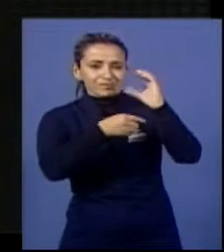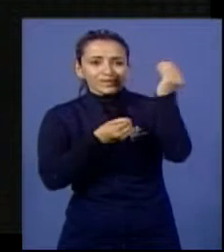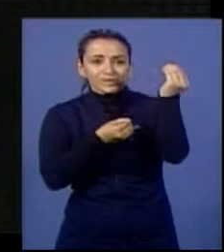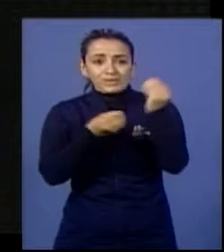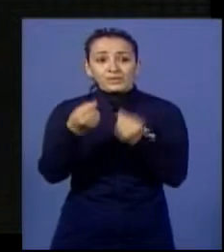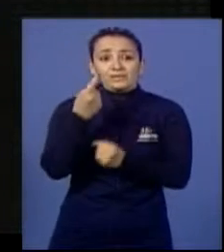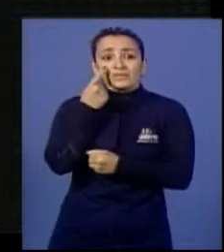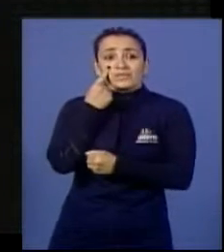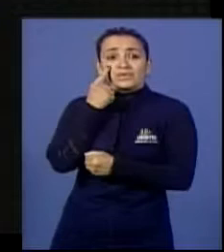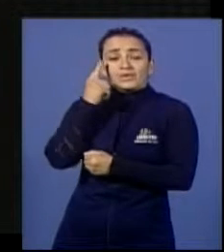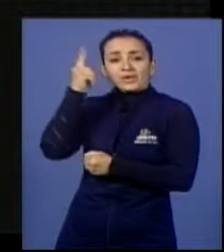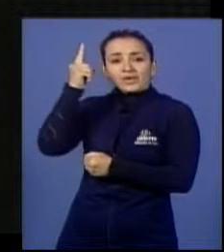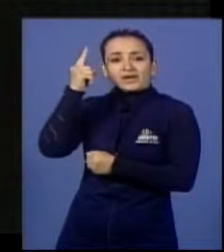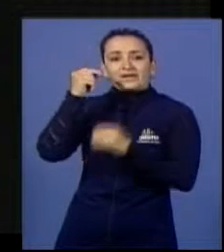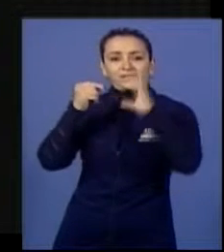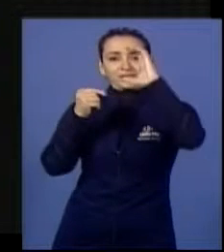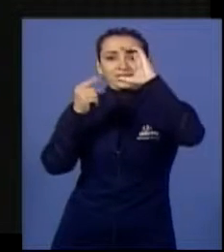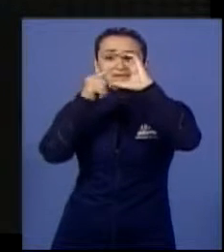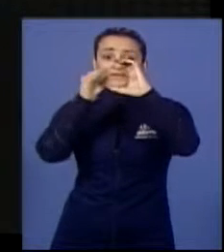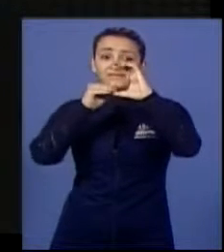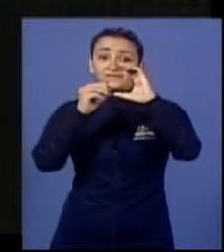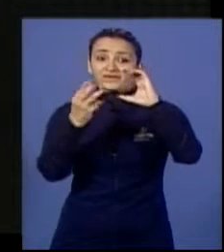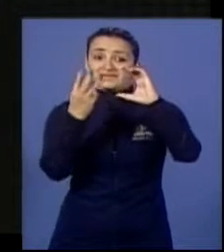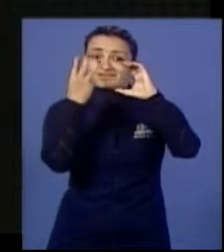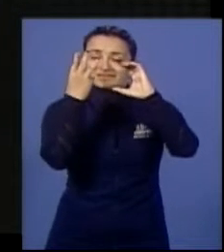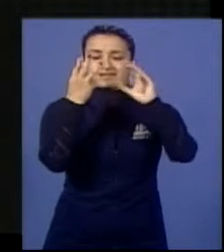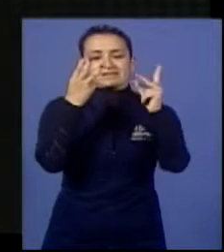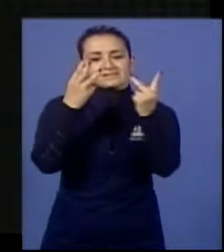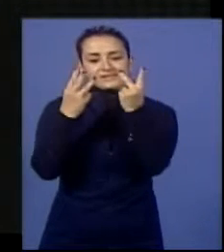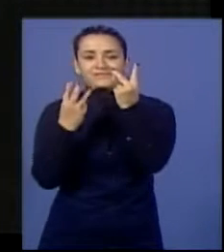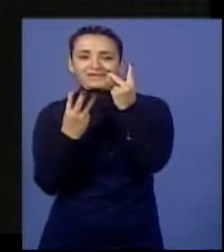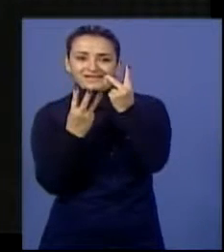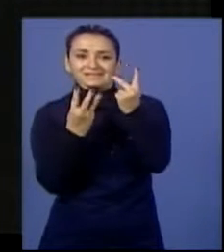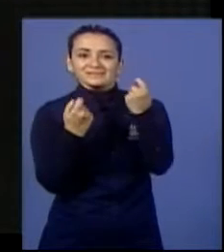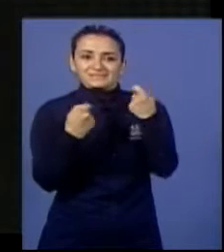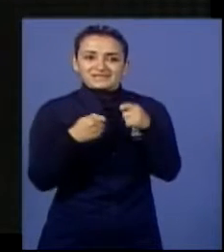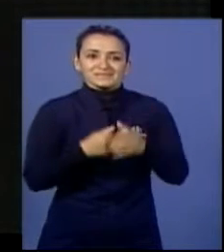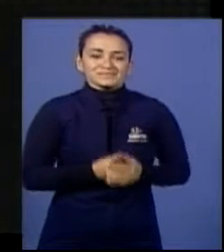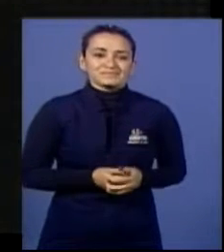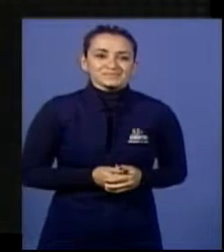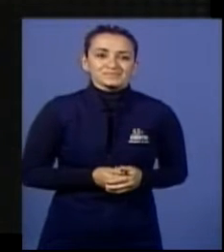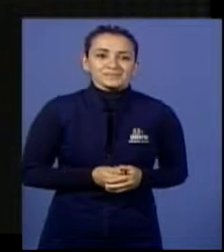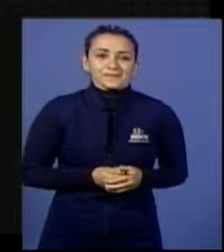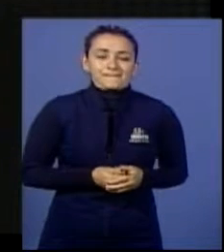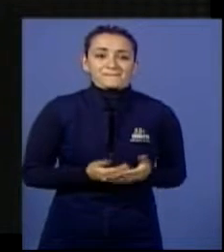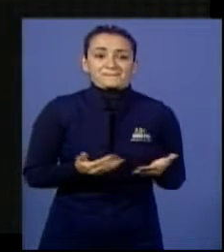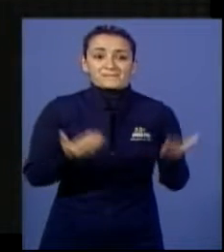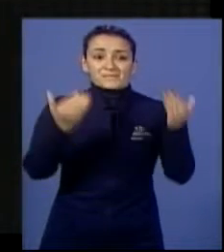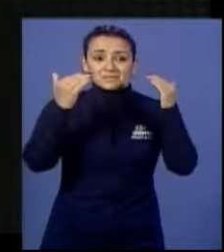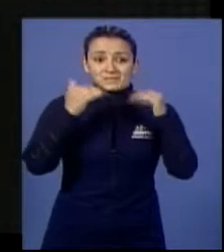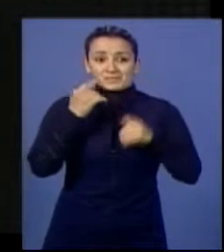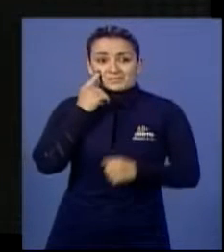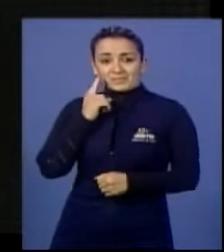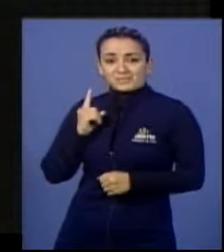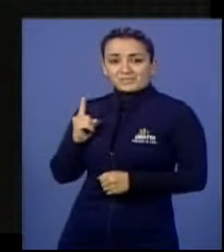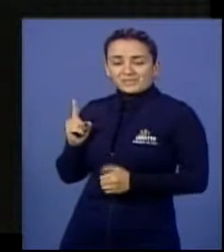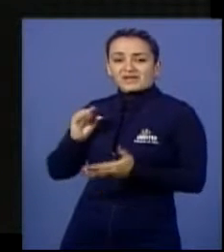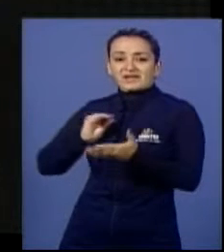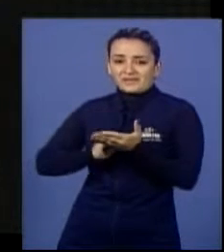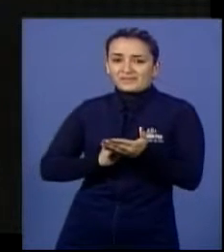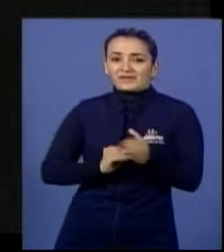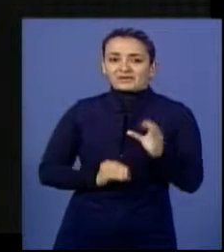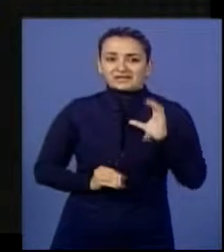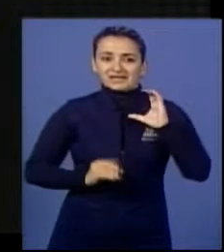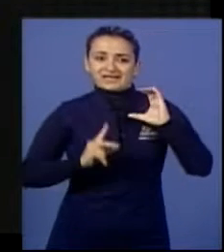cima estão faltando 3. Então vou colocar 3 hidrogênios. Esse carbono aqui embaixo, aqui, ó, faltam 3